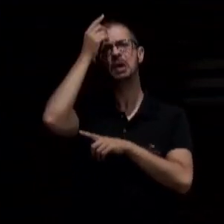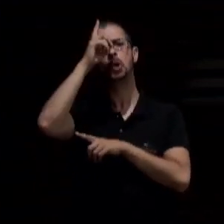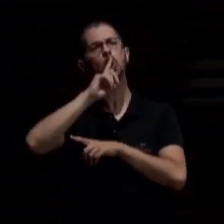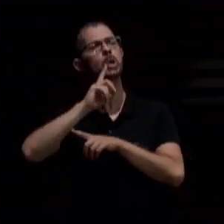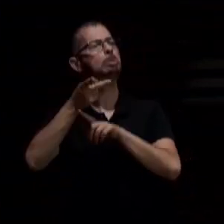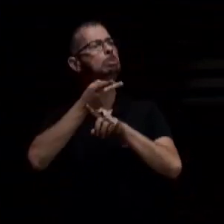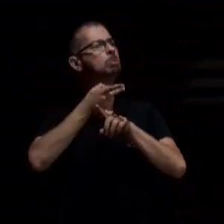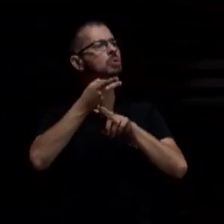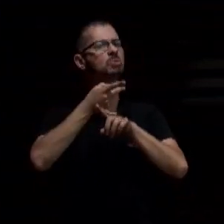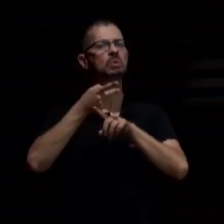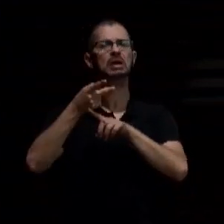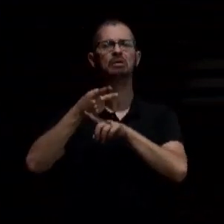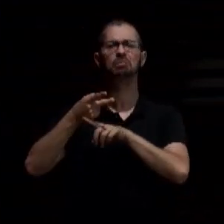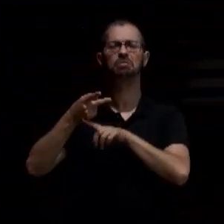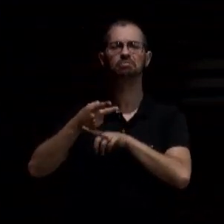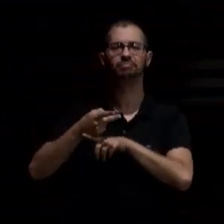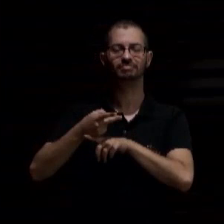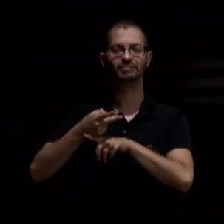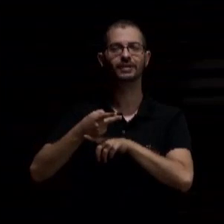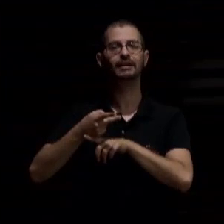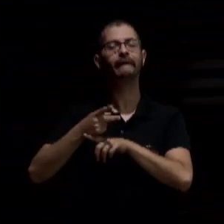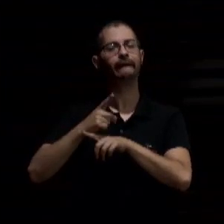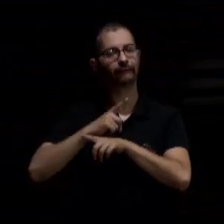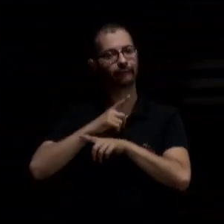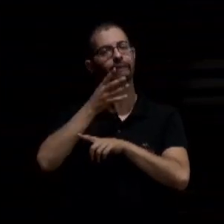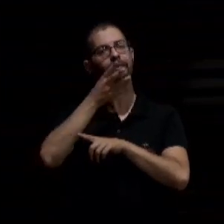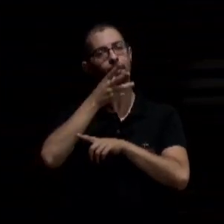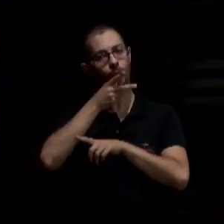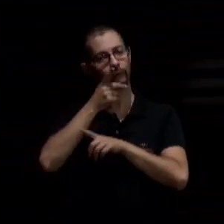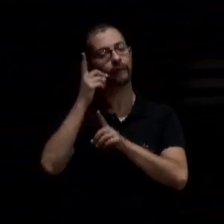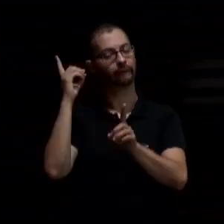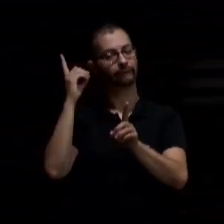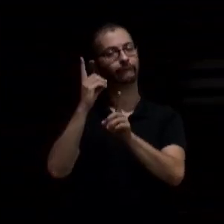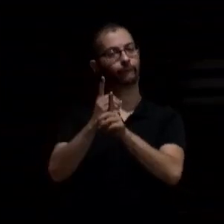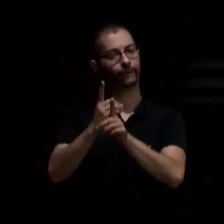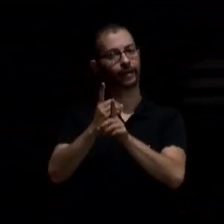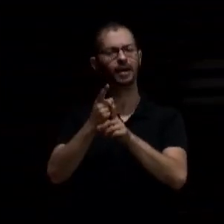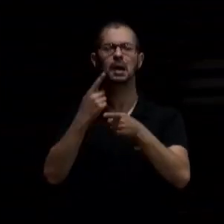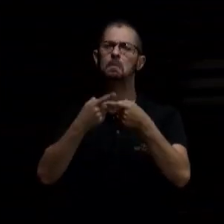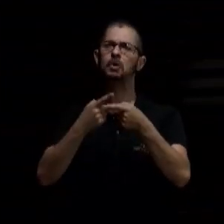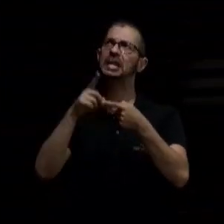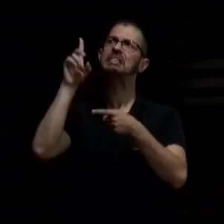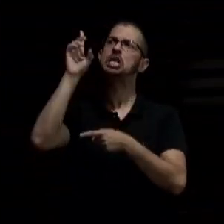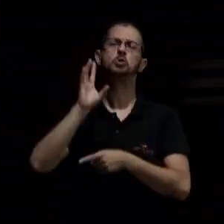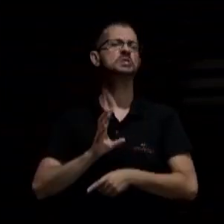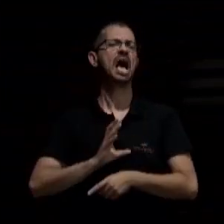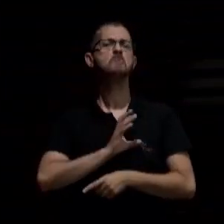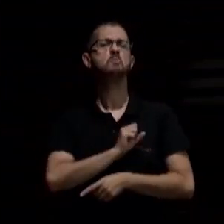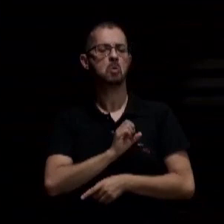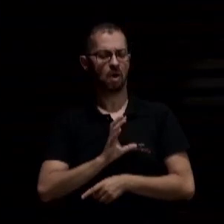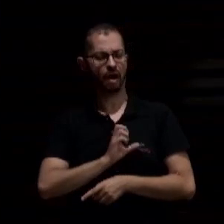cidade. E levou um tempo até encontrar. Porque Deus amou? Amou